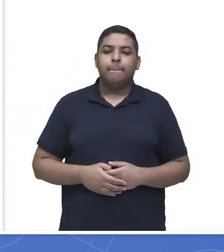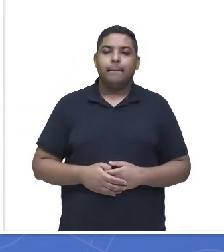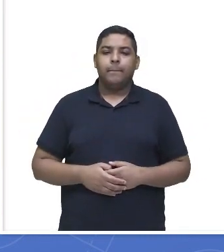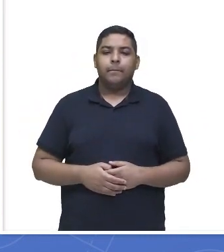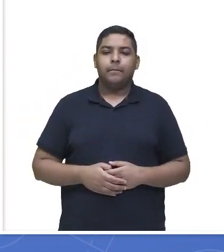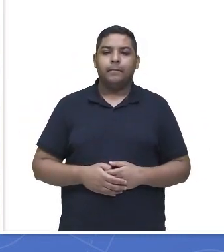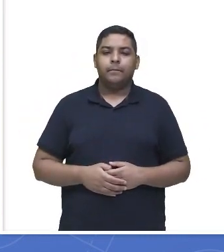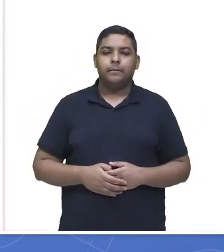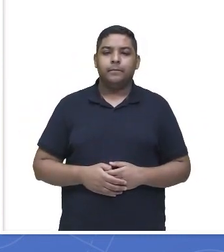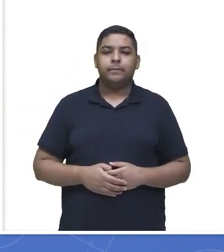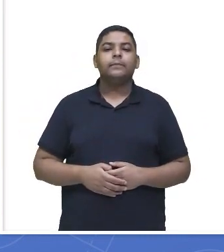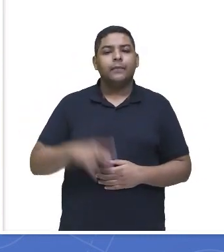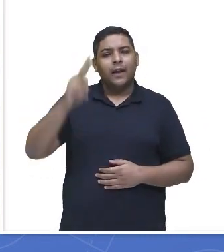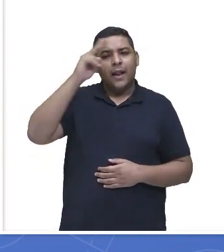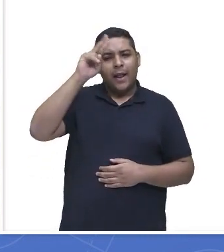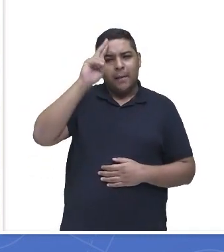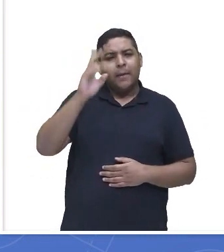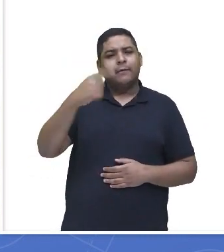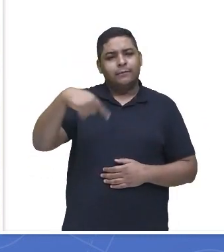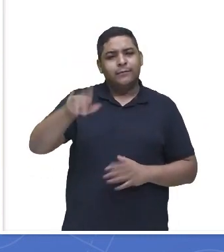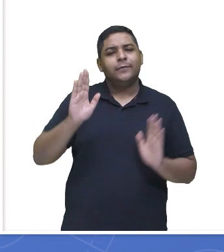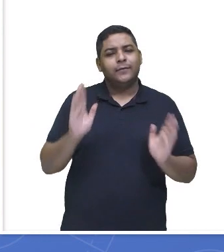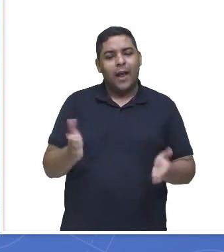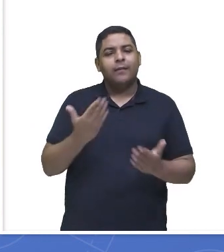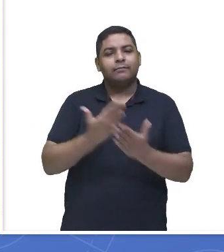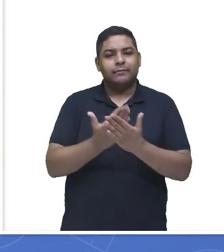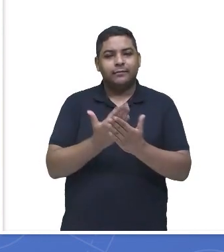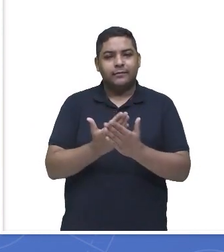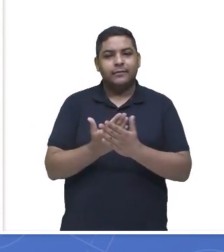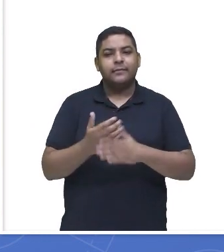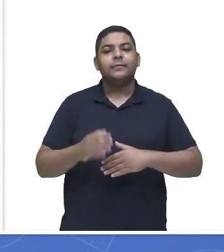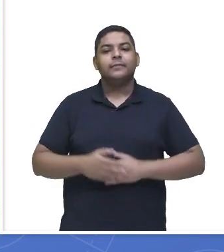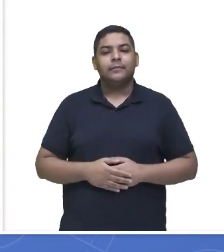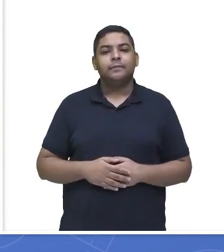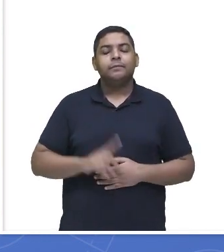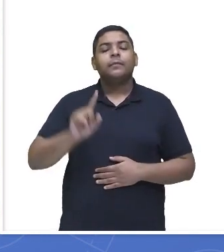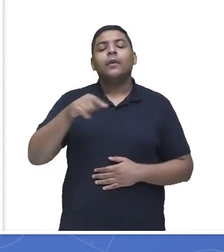disso tudo? Porque vocês já estudaram isso tudo aí. Muito bem, um